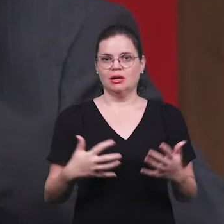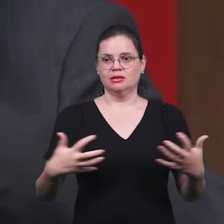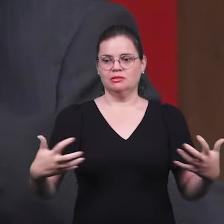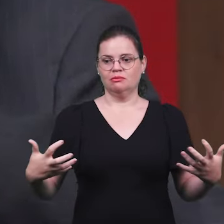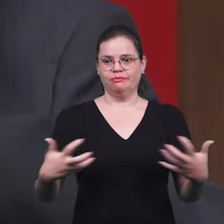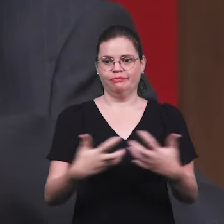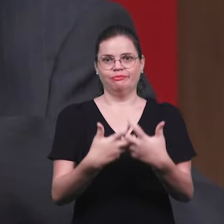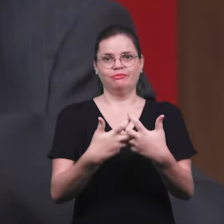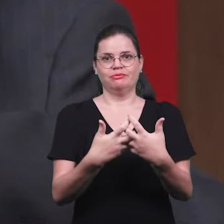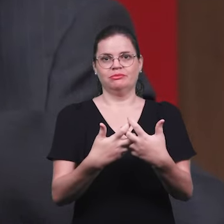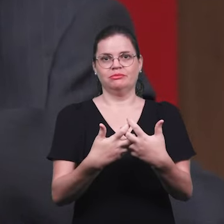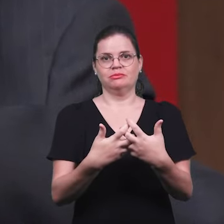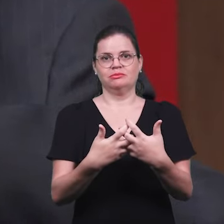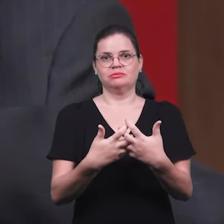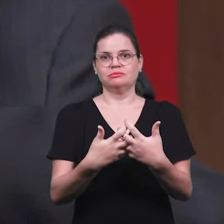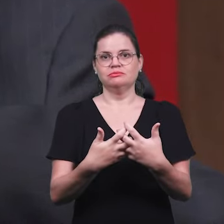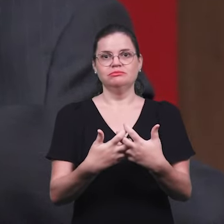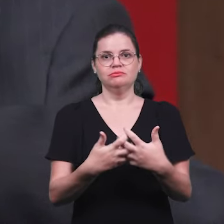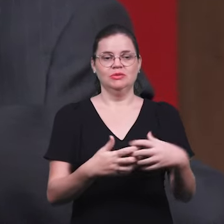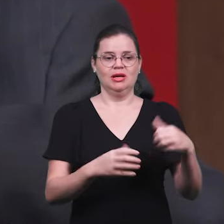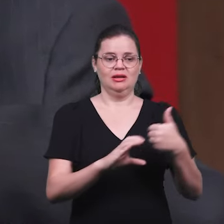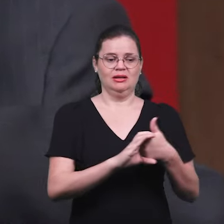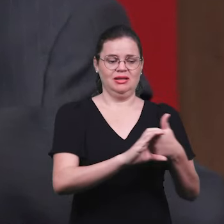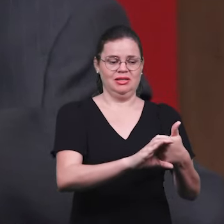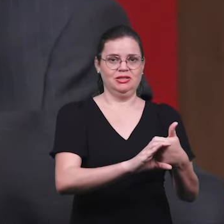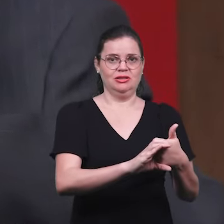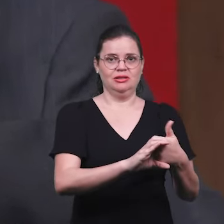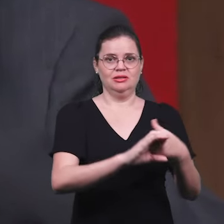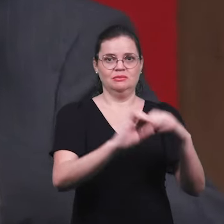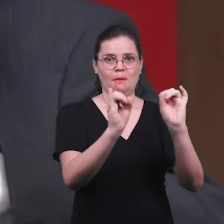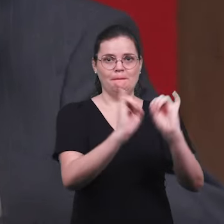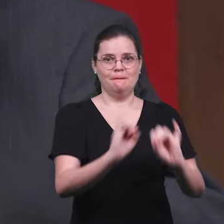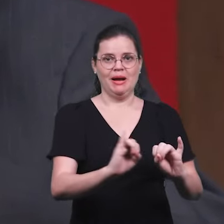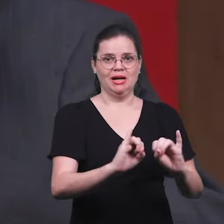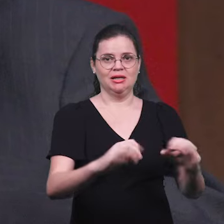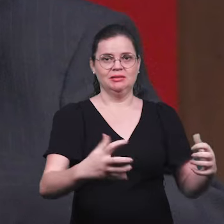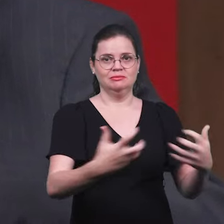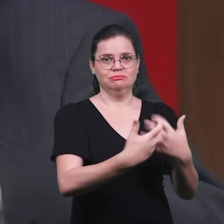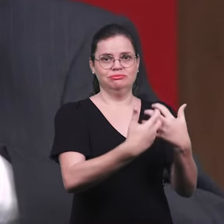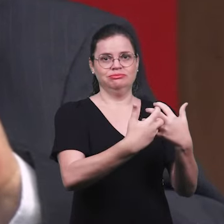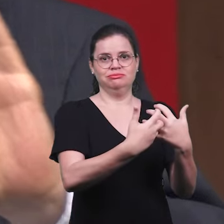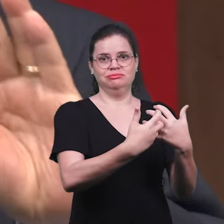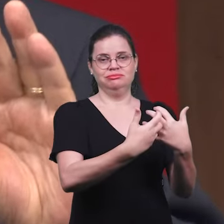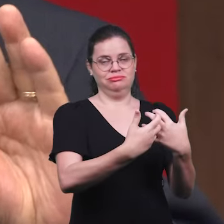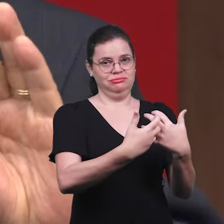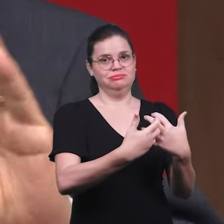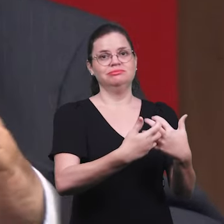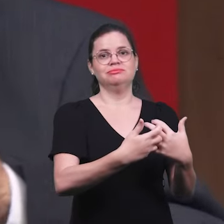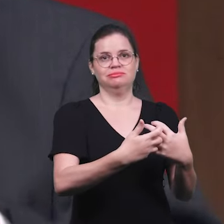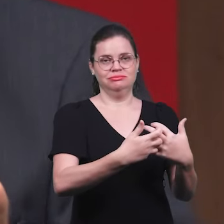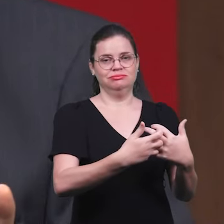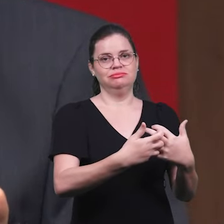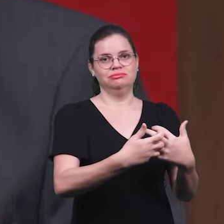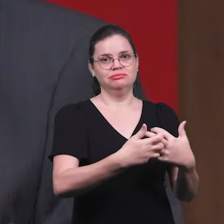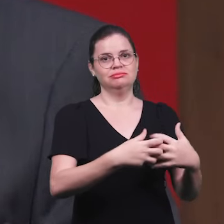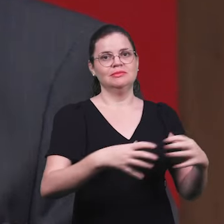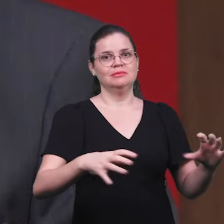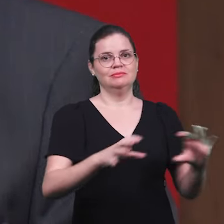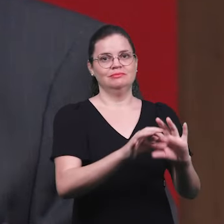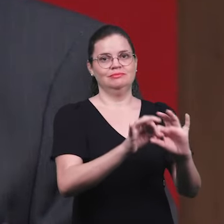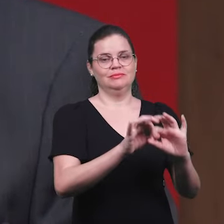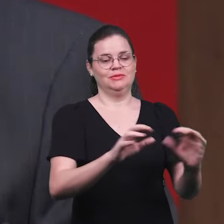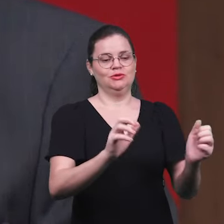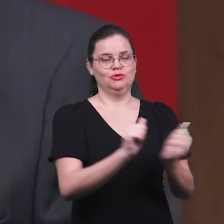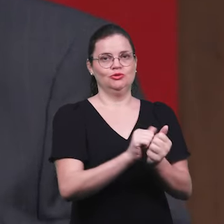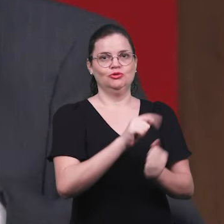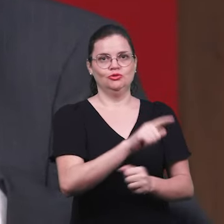sincretismo do cristianismo com o paganismo. Essa é a palavra perfeita para aquilo que aconteceu